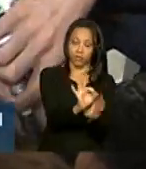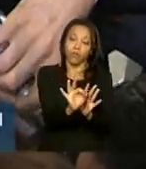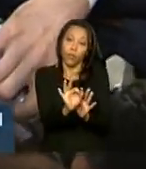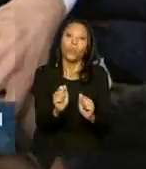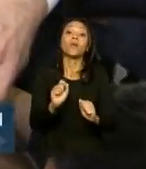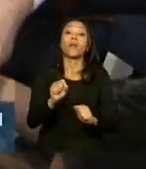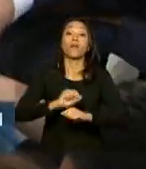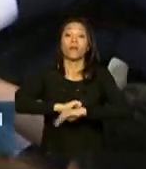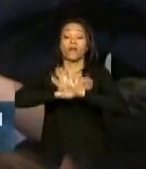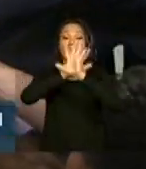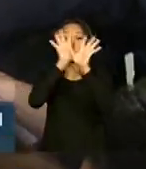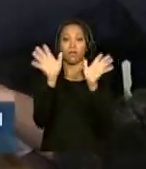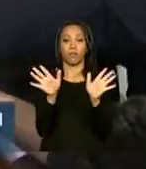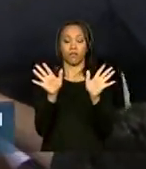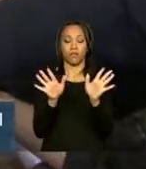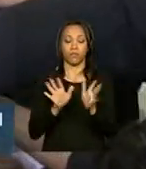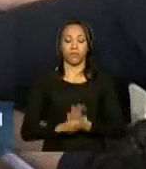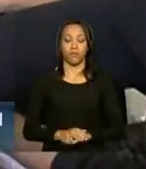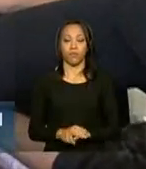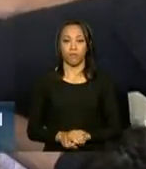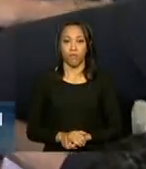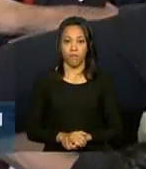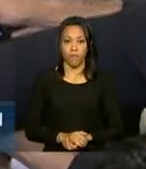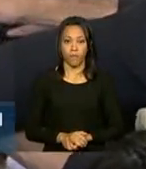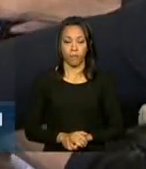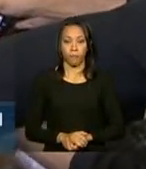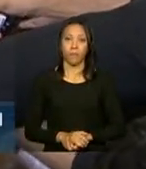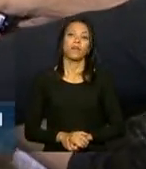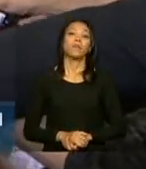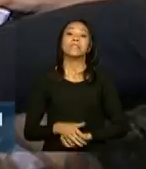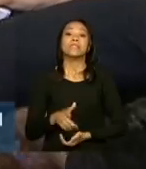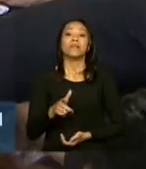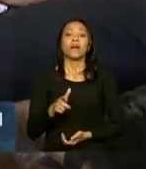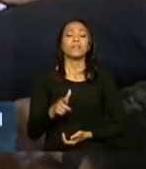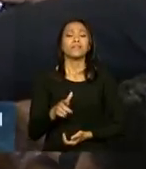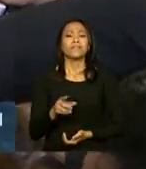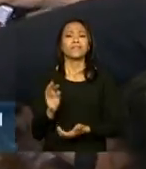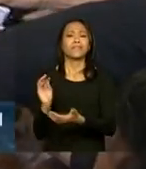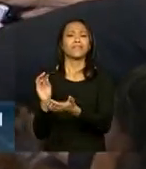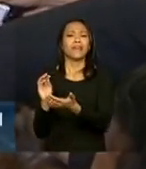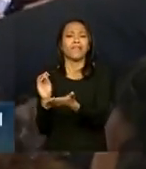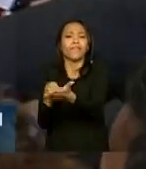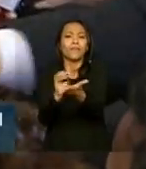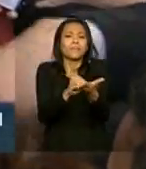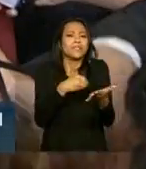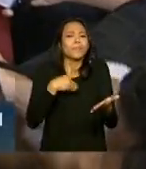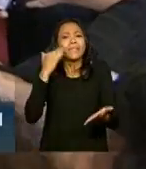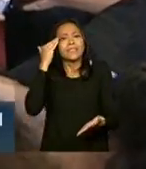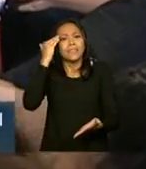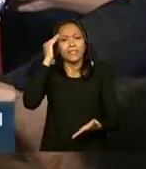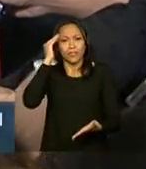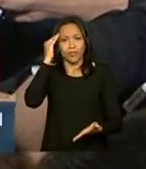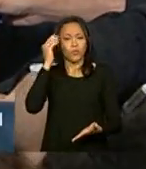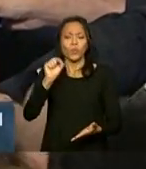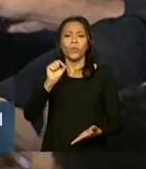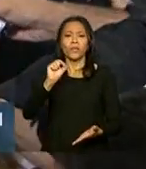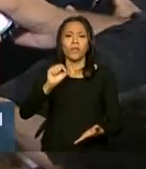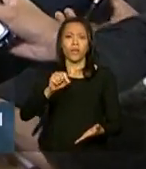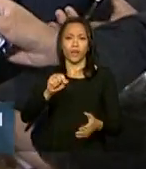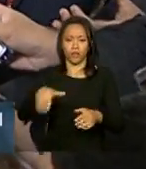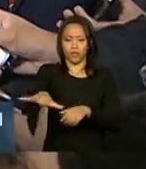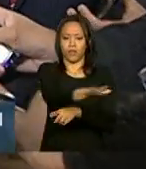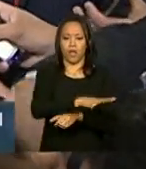fica claro é que há uma incompreensão sobre o que é Libra, primeiro.